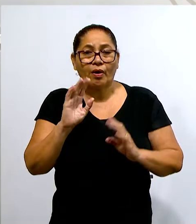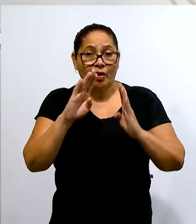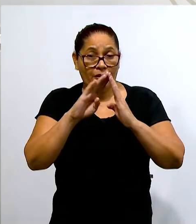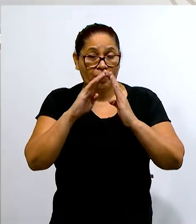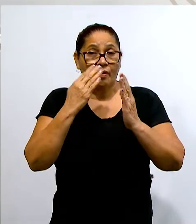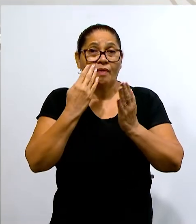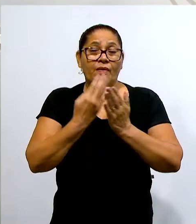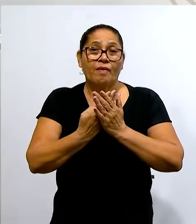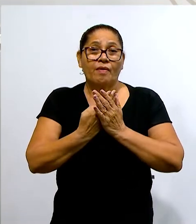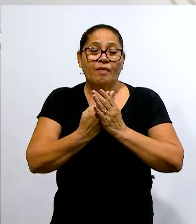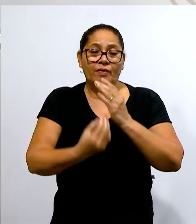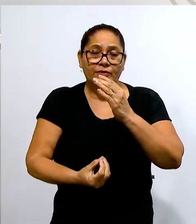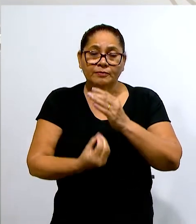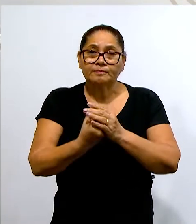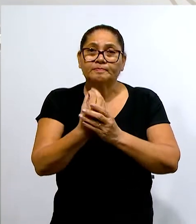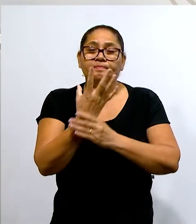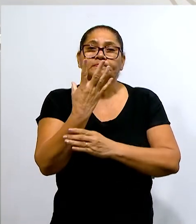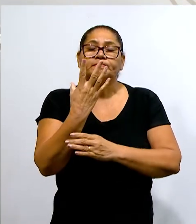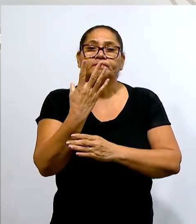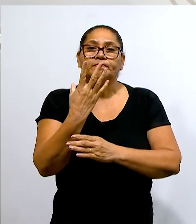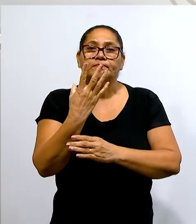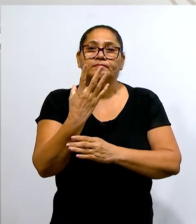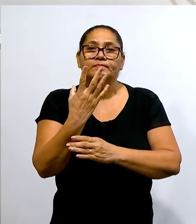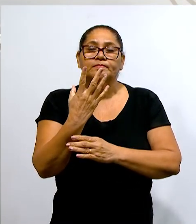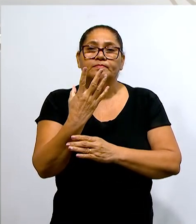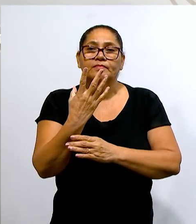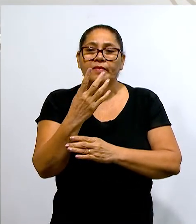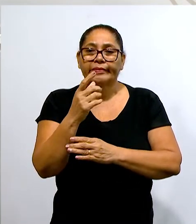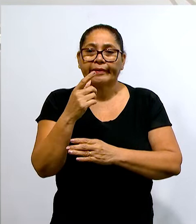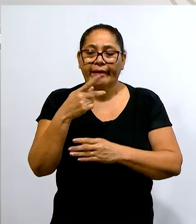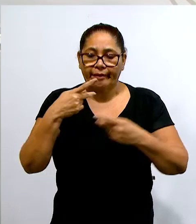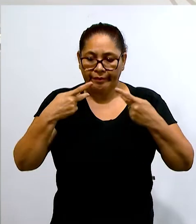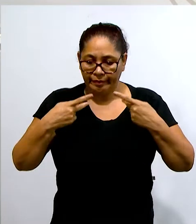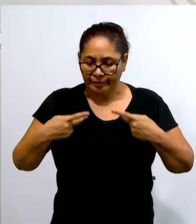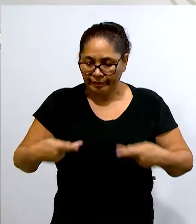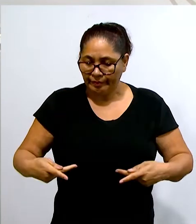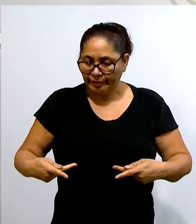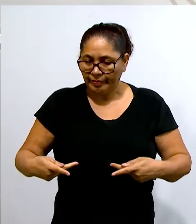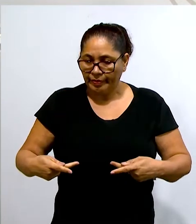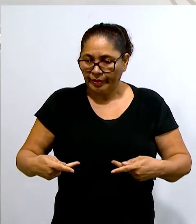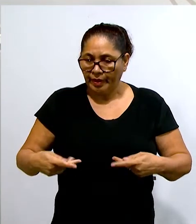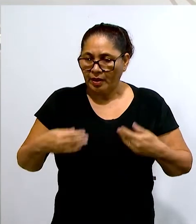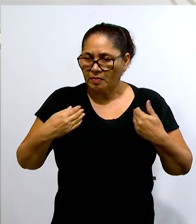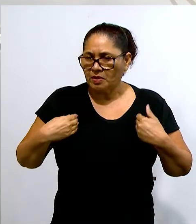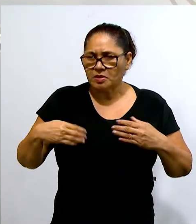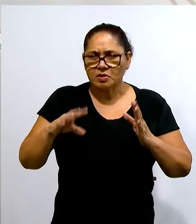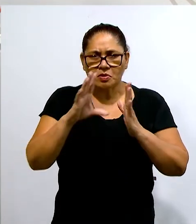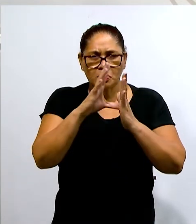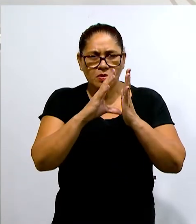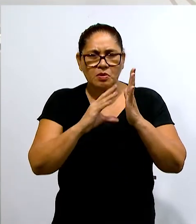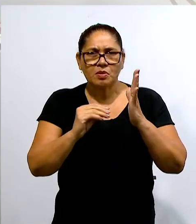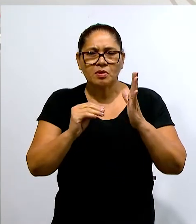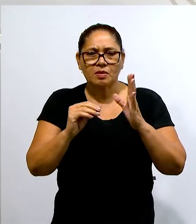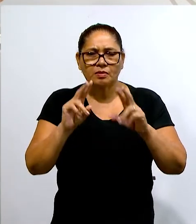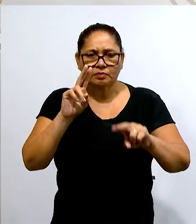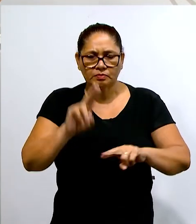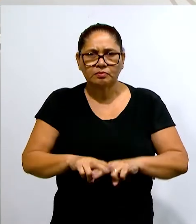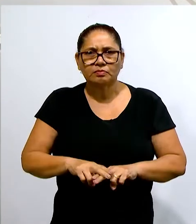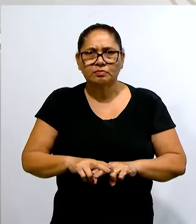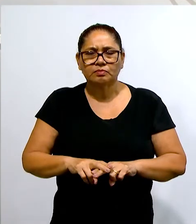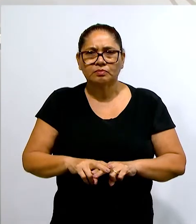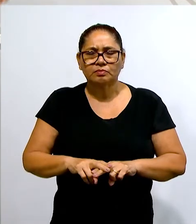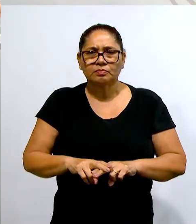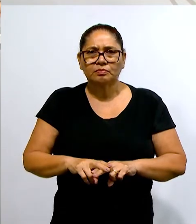escola foi criada para quê? Para dominar corpos, né? Dominar, nesse modelo tradicional, você senta,